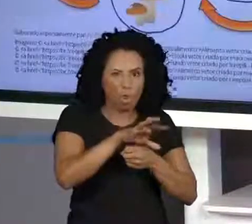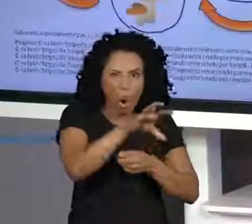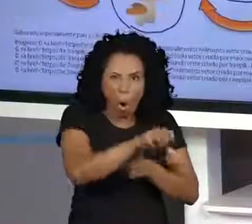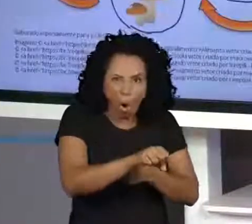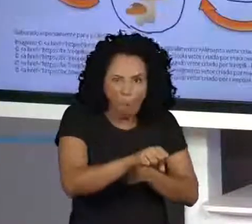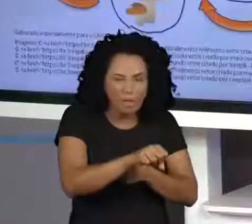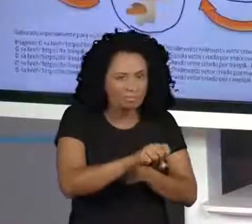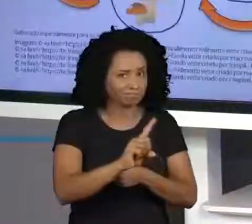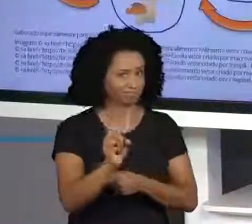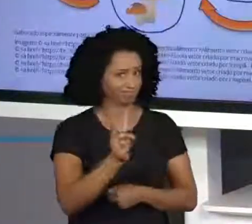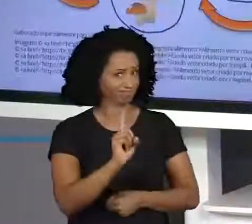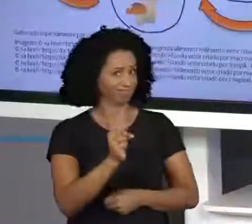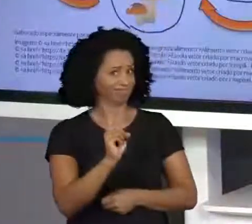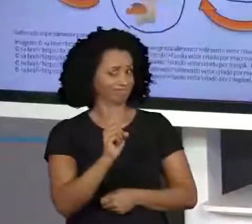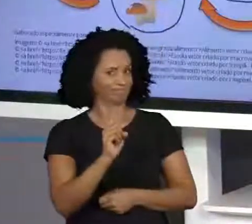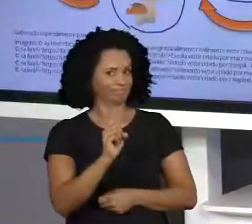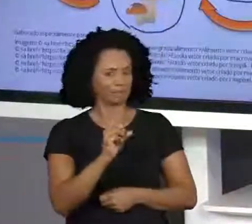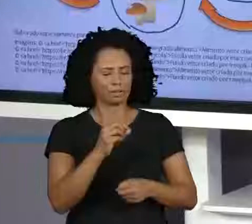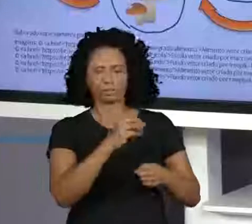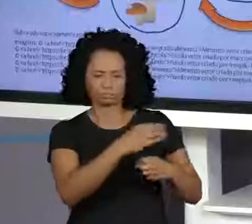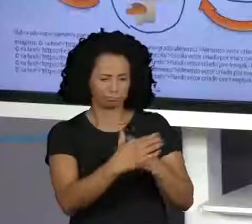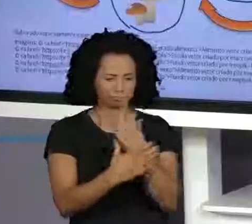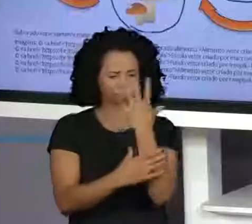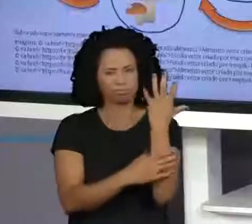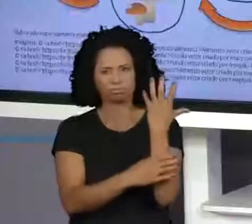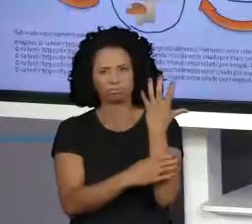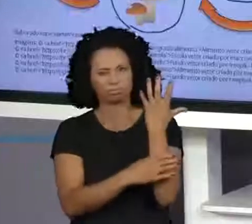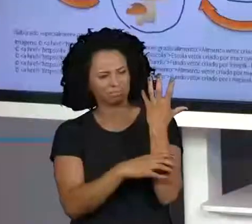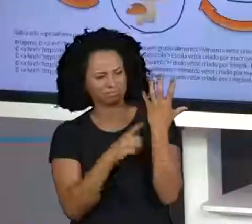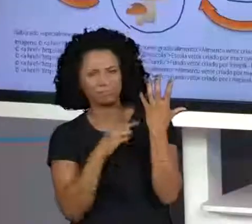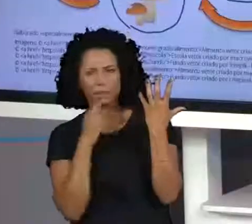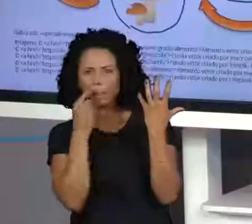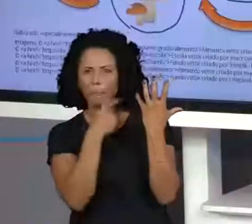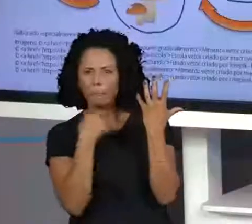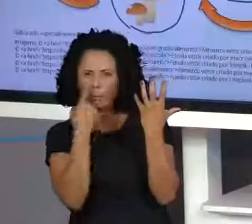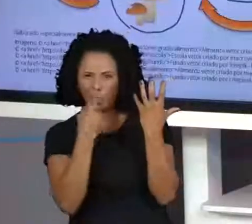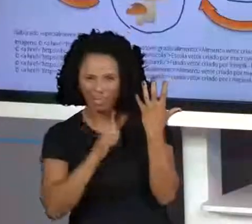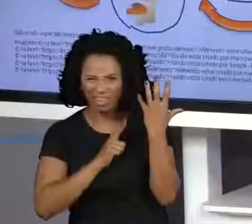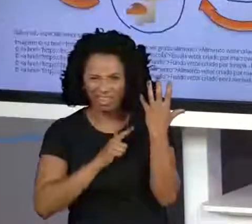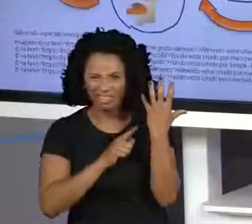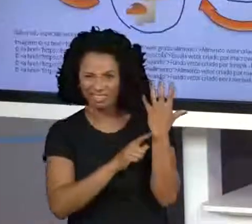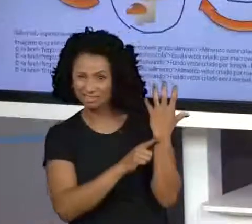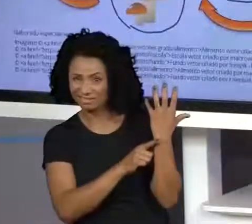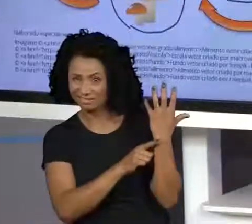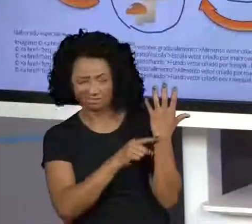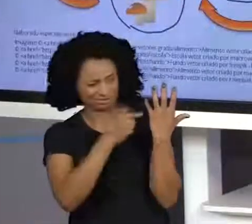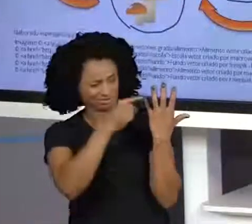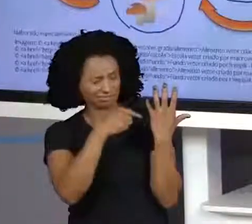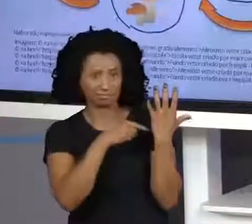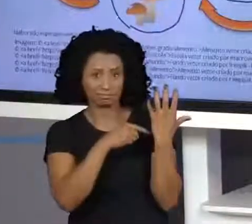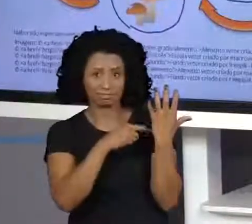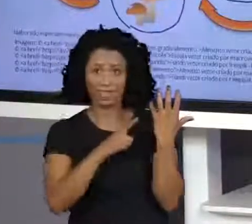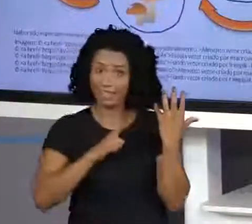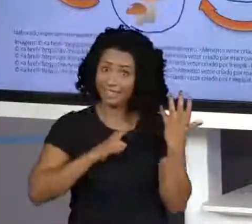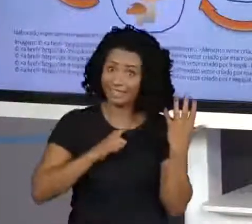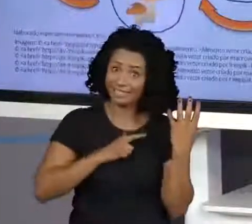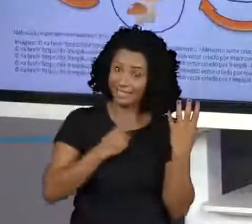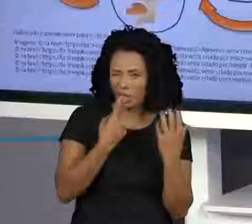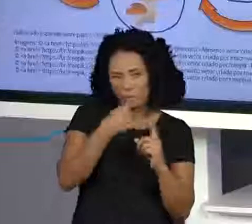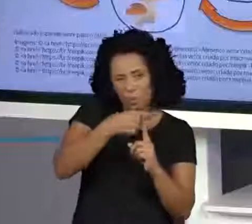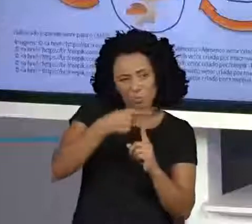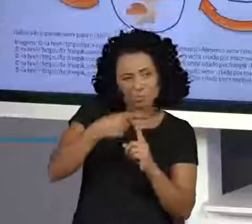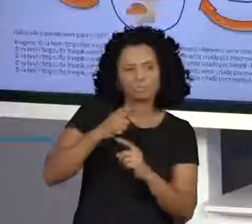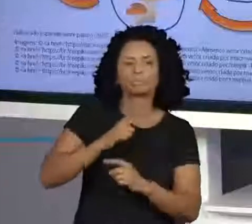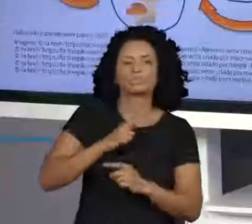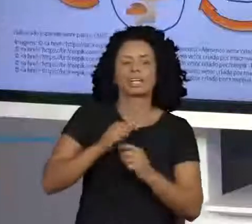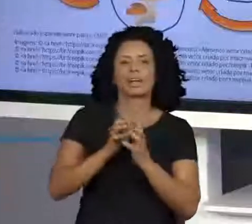boquinha dele. O produtor tem boquinha? Você já viram alguma planta com boquinha? Eu já vi, tem um tipo de planta que tem